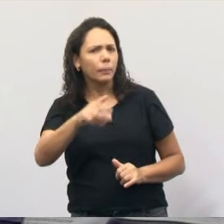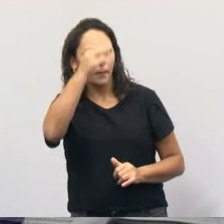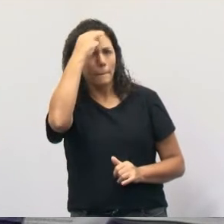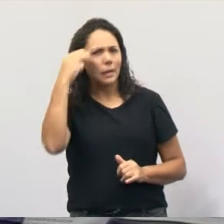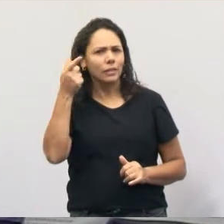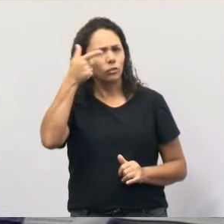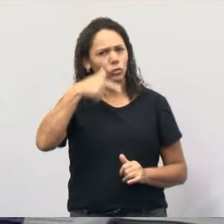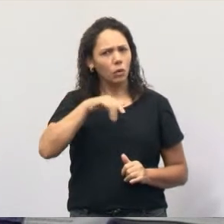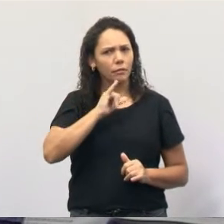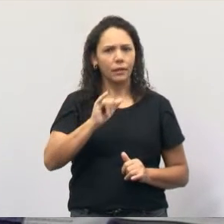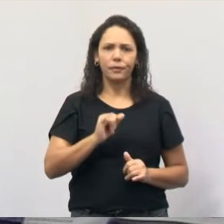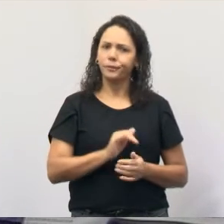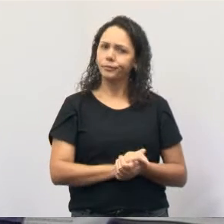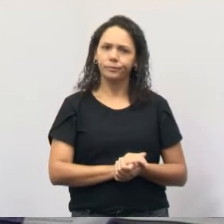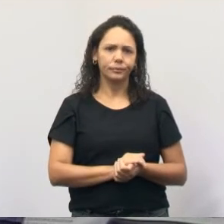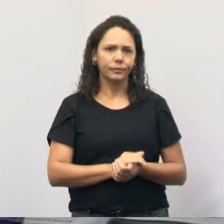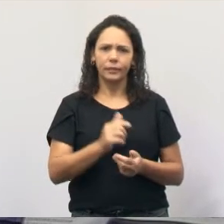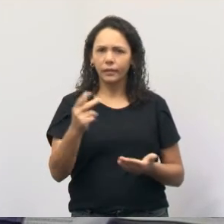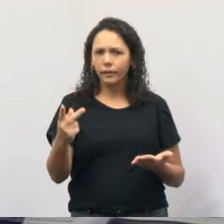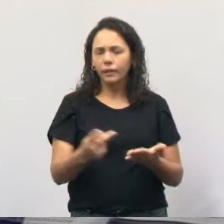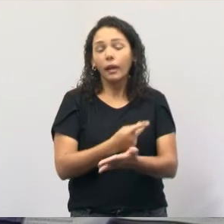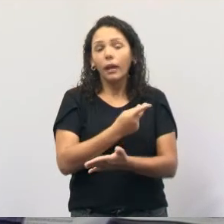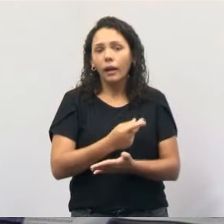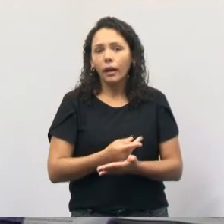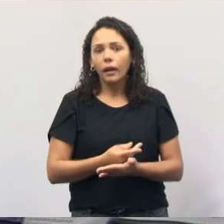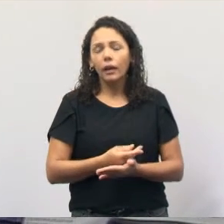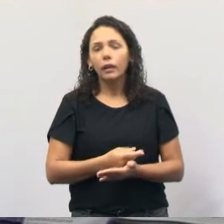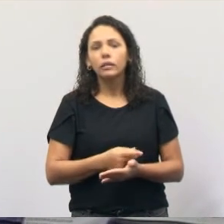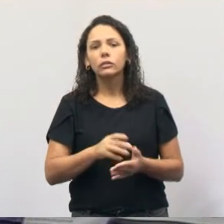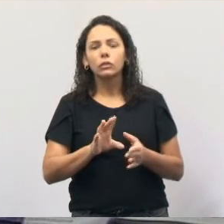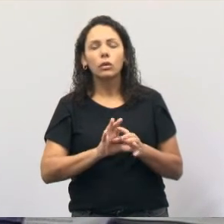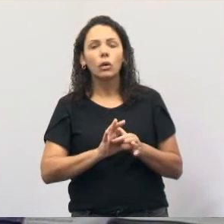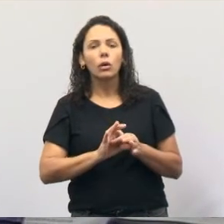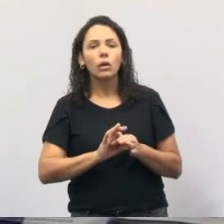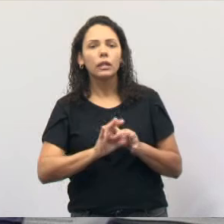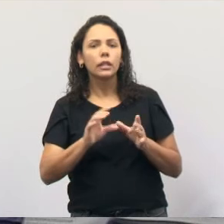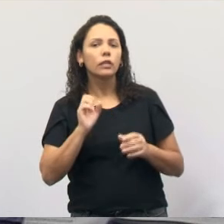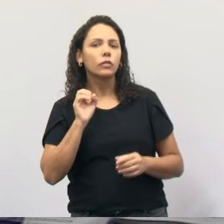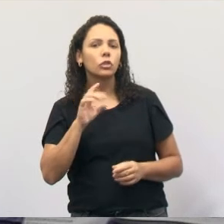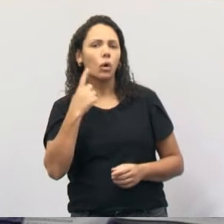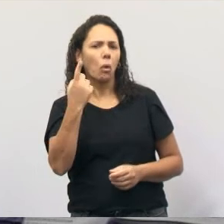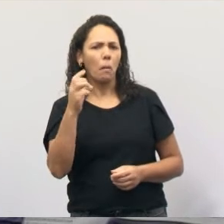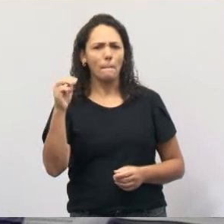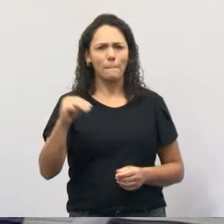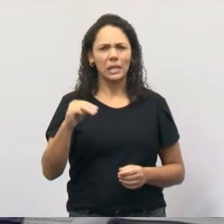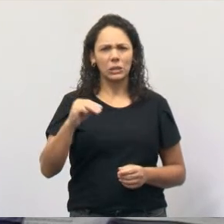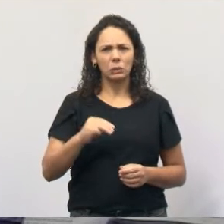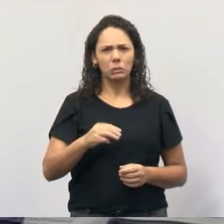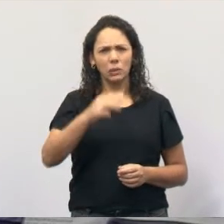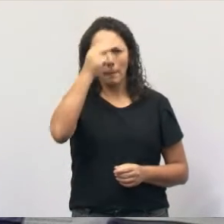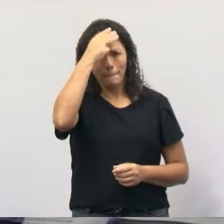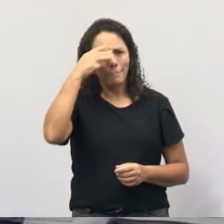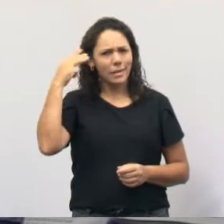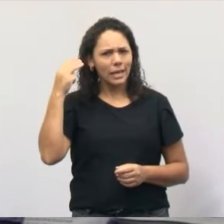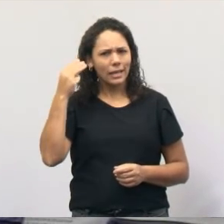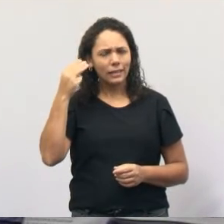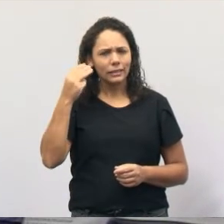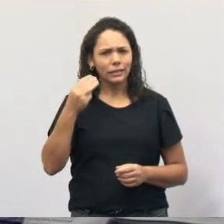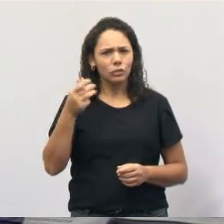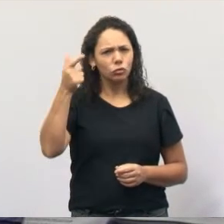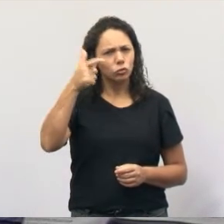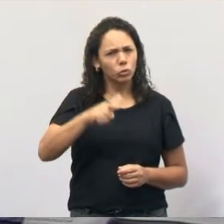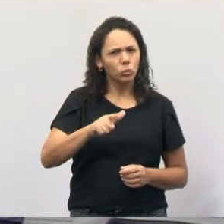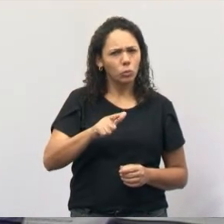pede 1 minuto, tem que ficar no local 1 minuto. Aí voltou de novo, não entendi nada. Por isso eu tenho 5 mandatos, eu